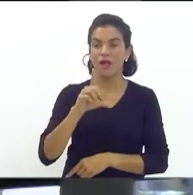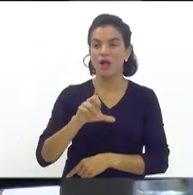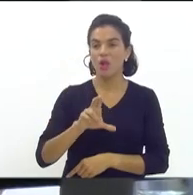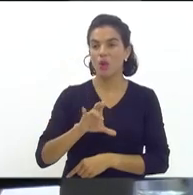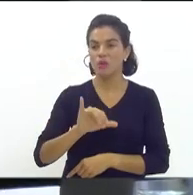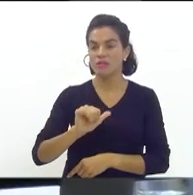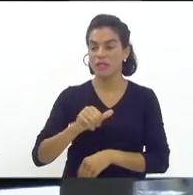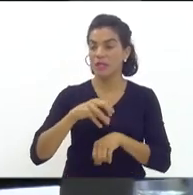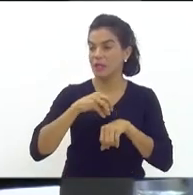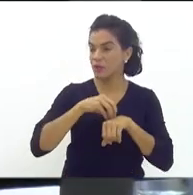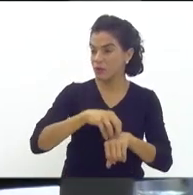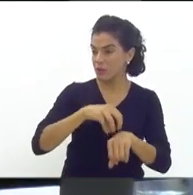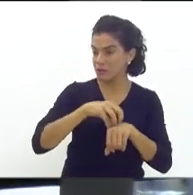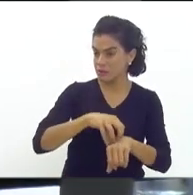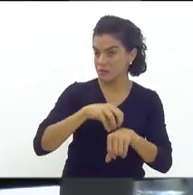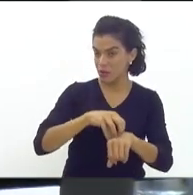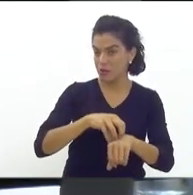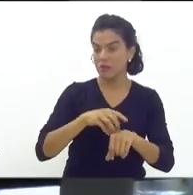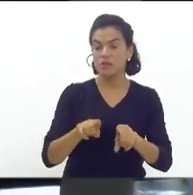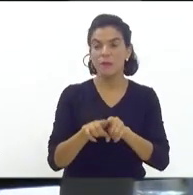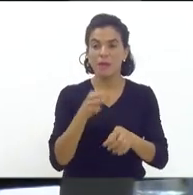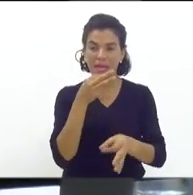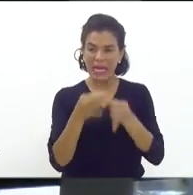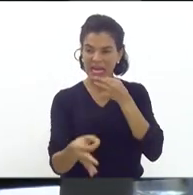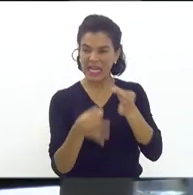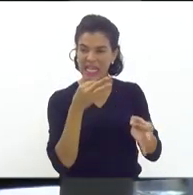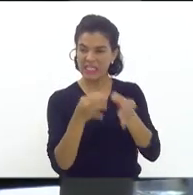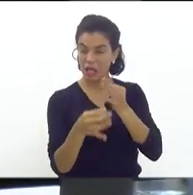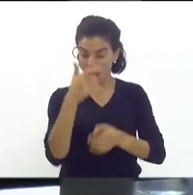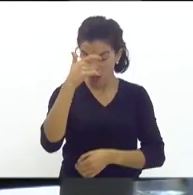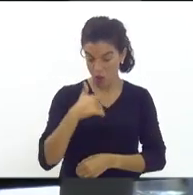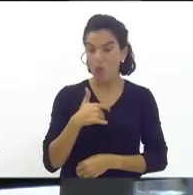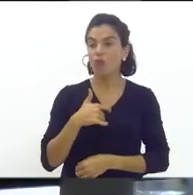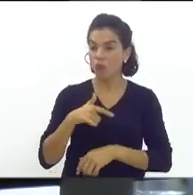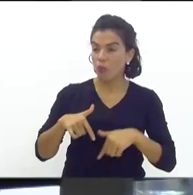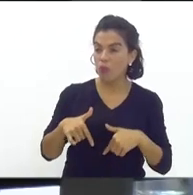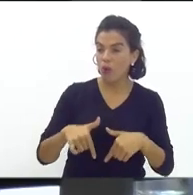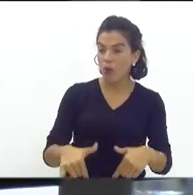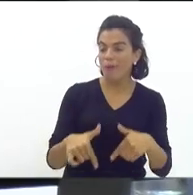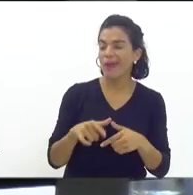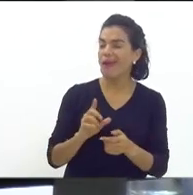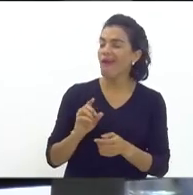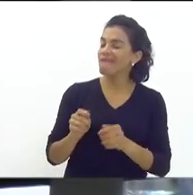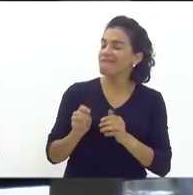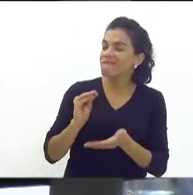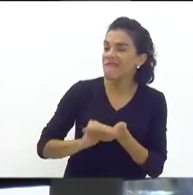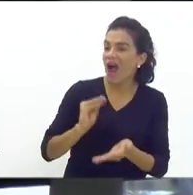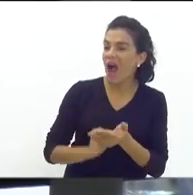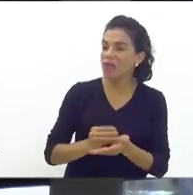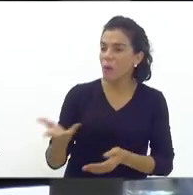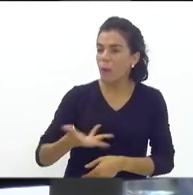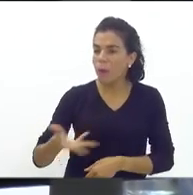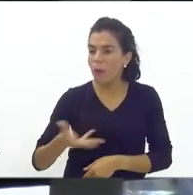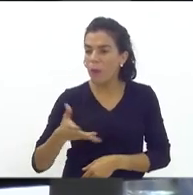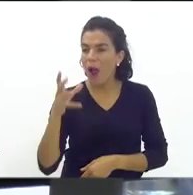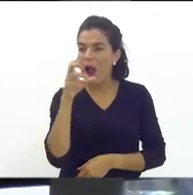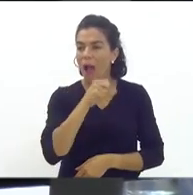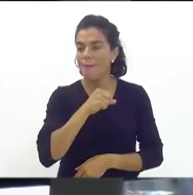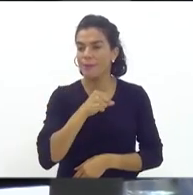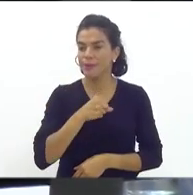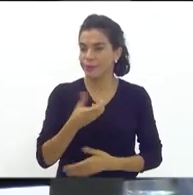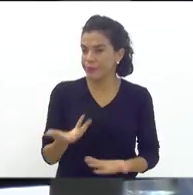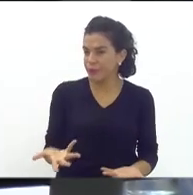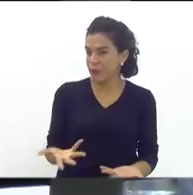transportes e uma das críticas que fez durante as minhas intervenções foi uma certa letargia por parte das agências no sentido